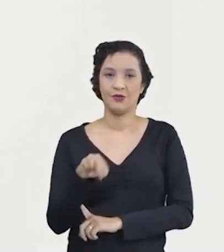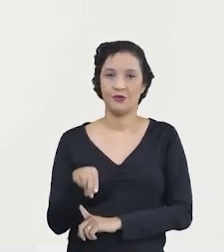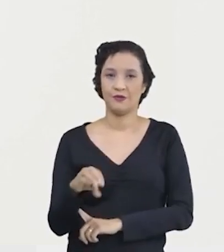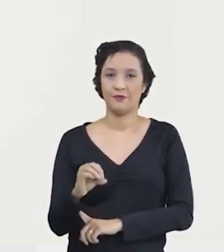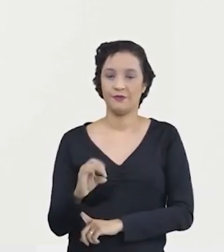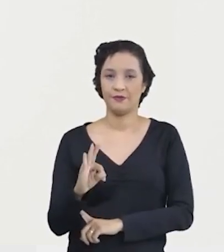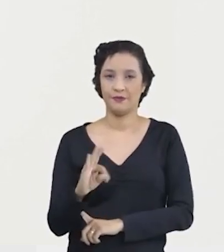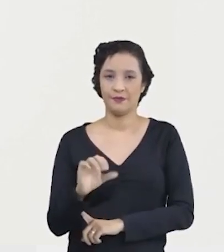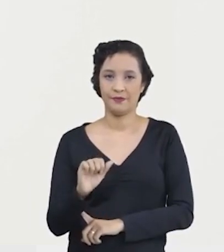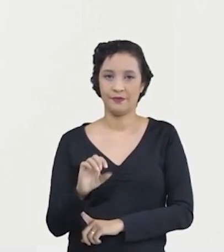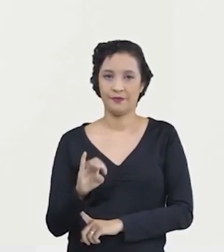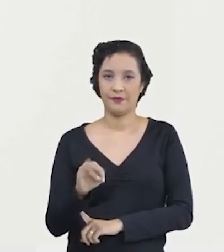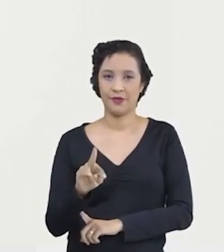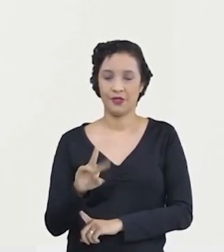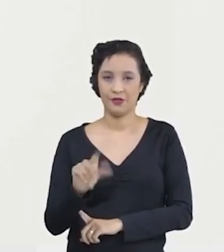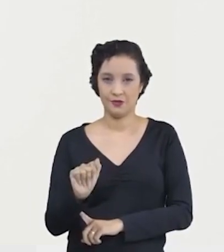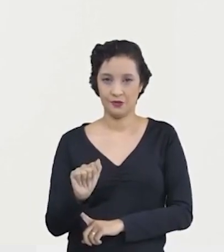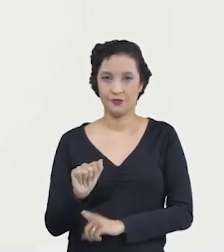denotativa.